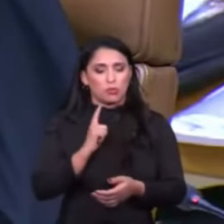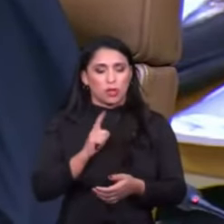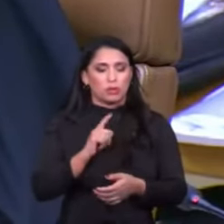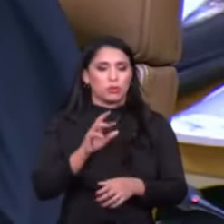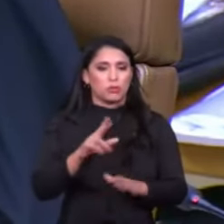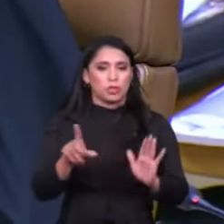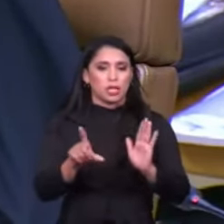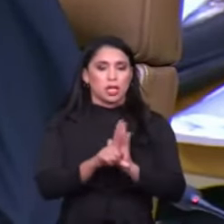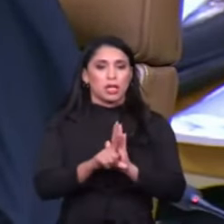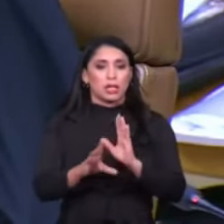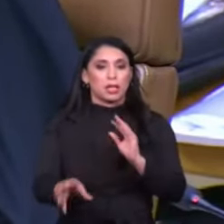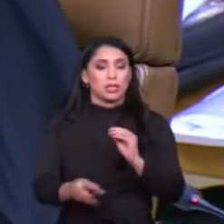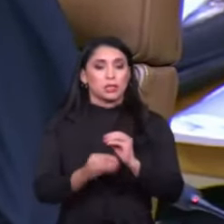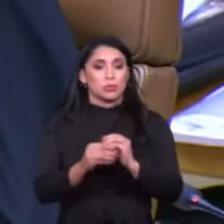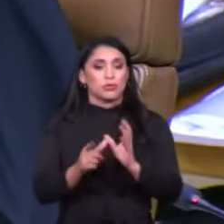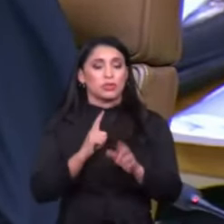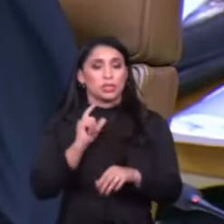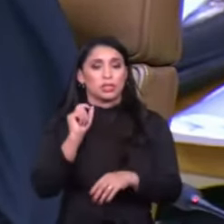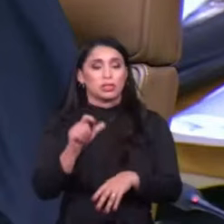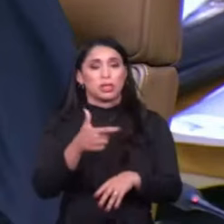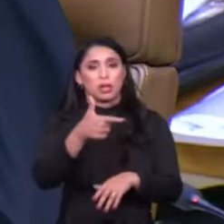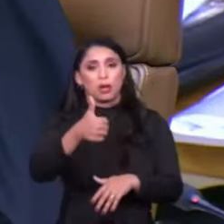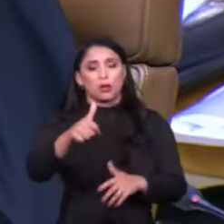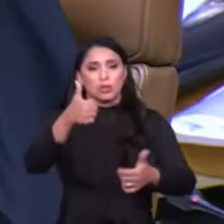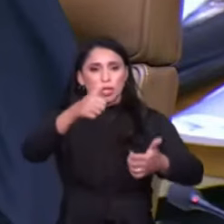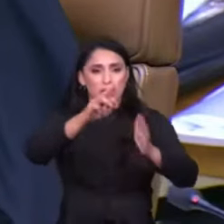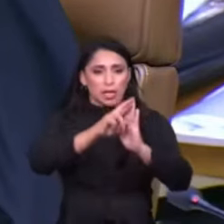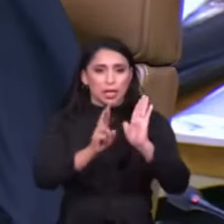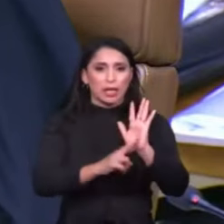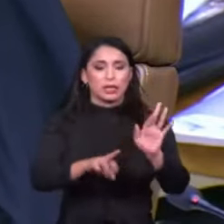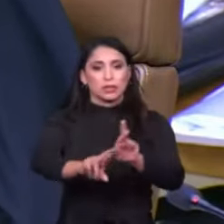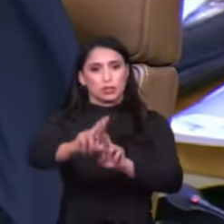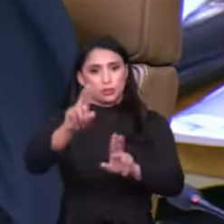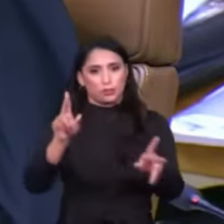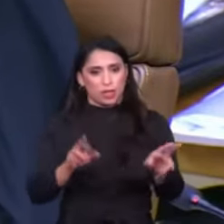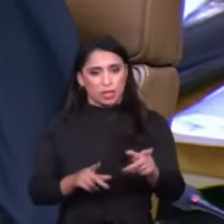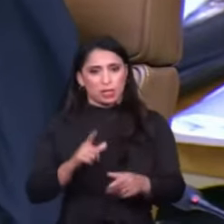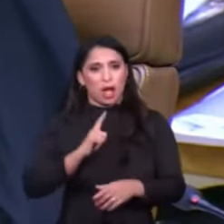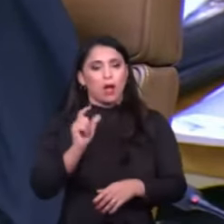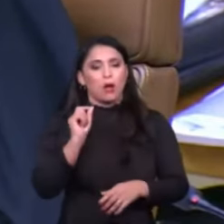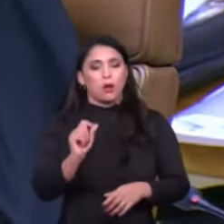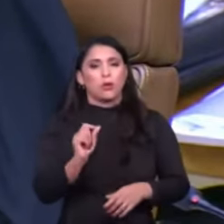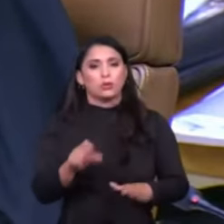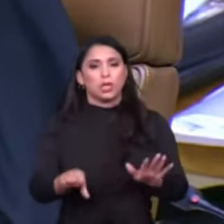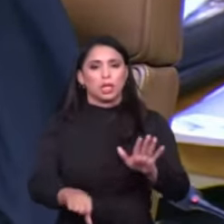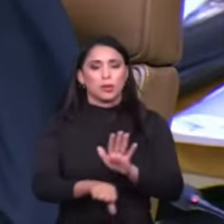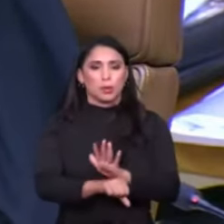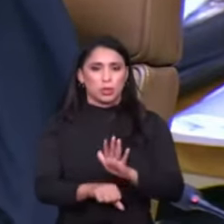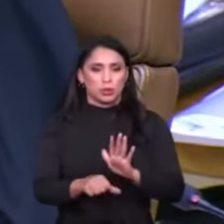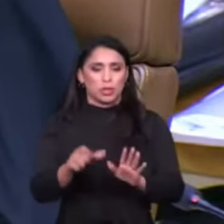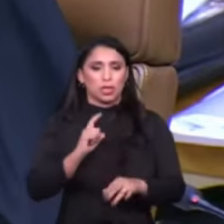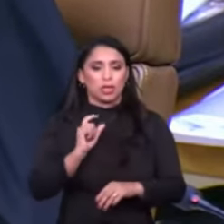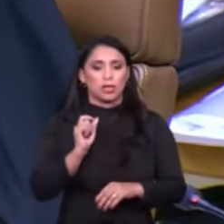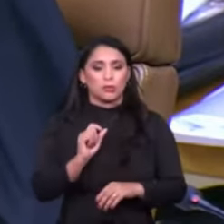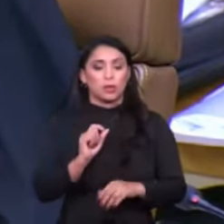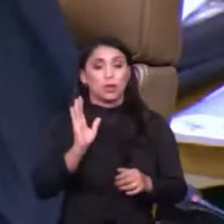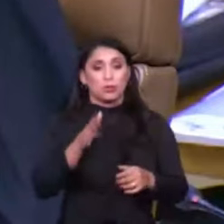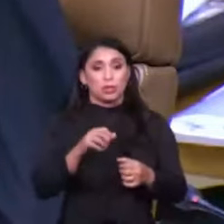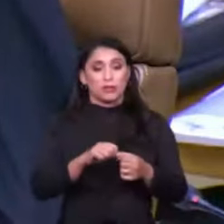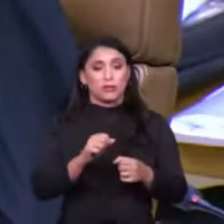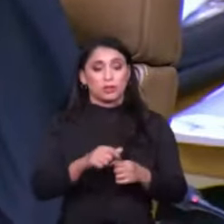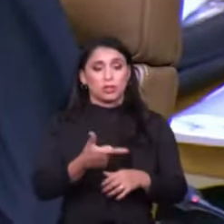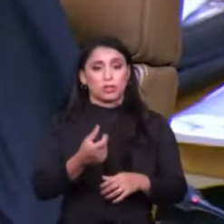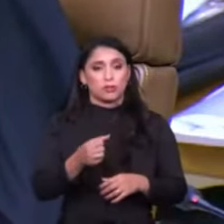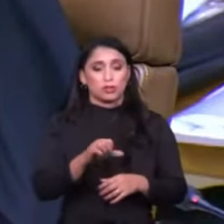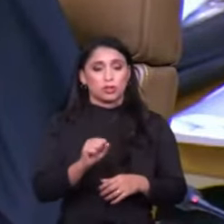ordinária superveniente adote outros critérios gerais de distinção ou estabeleça para determinado crime, como fez o artigo 28